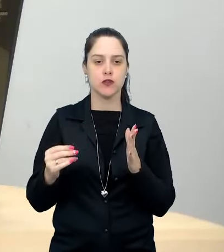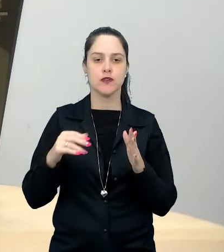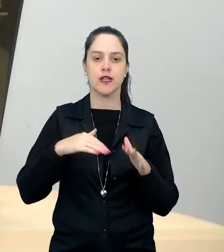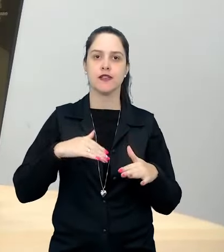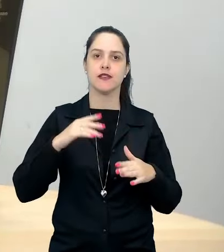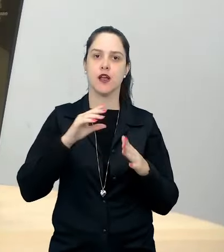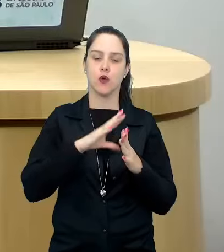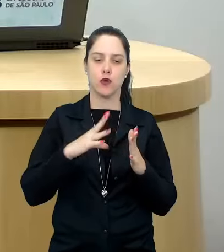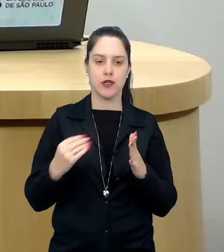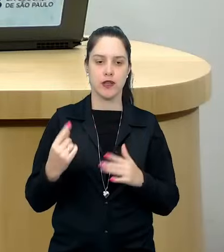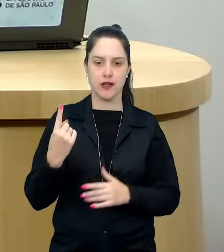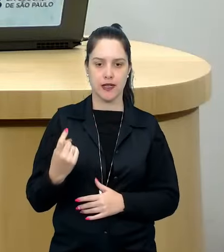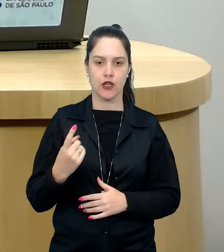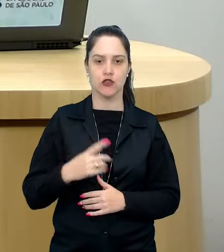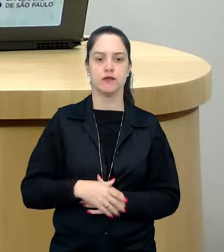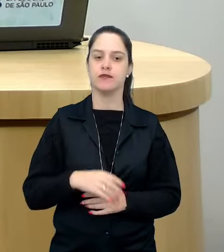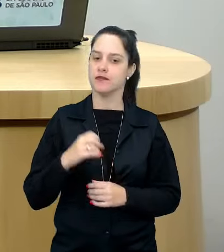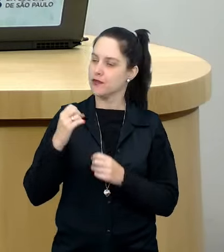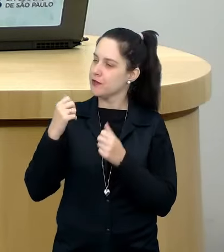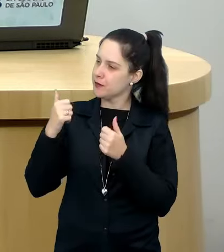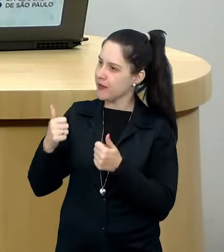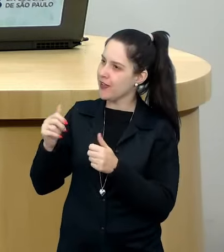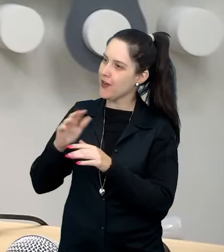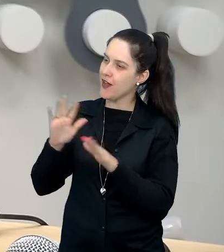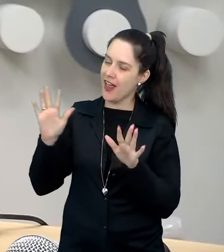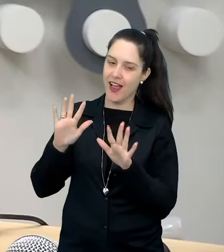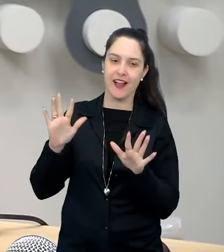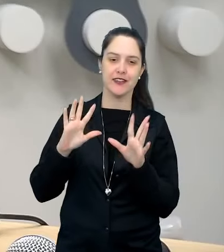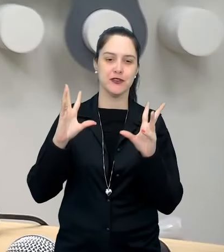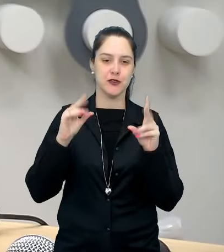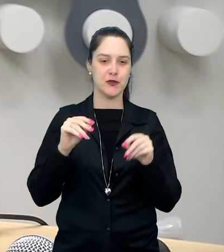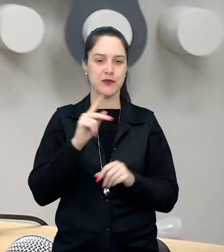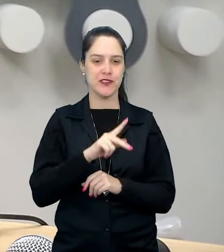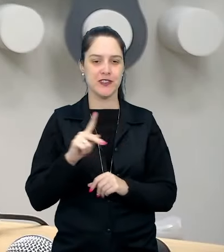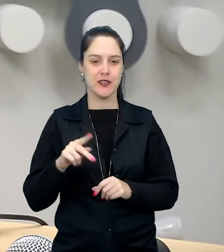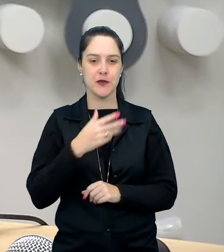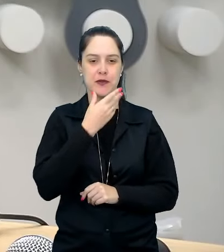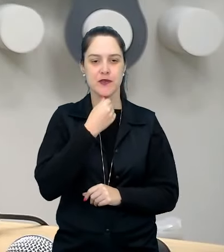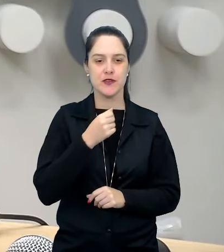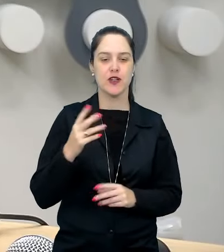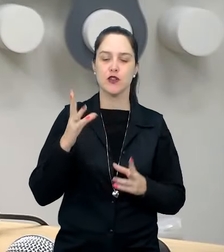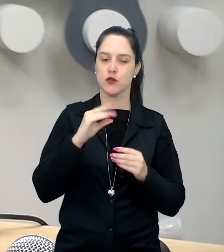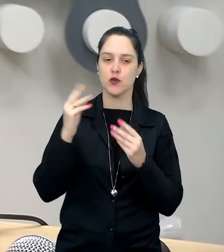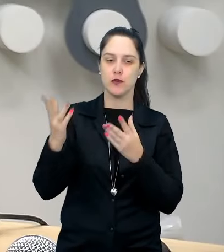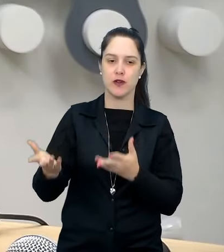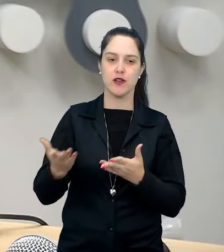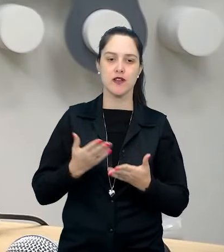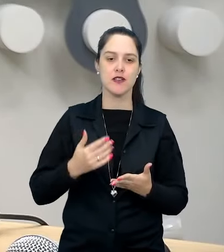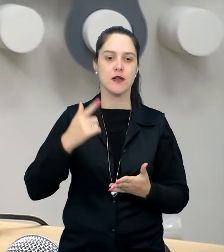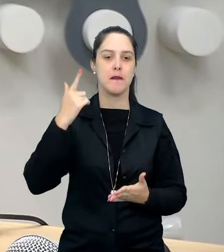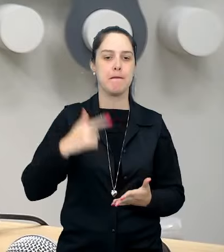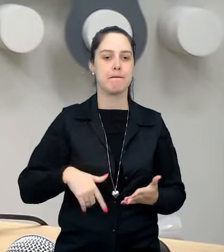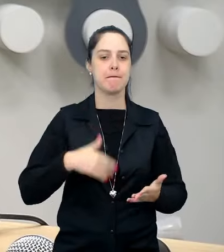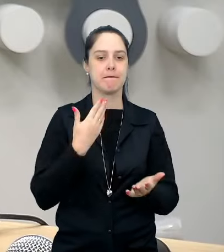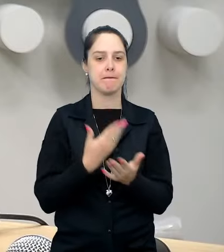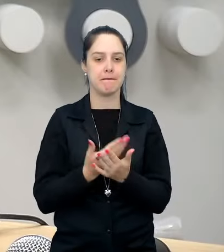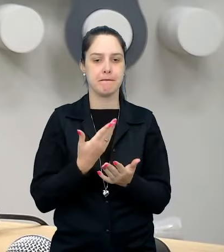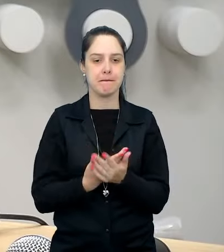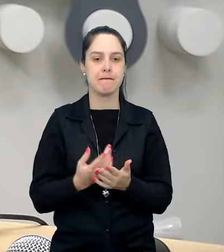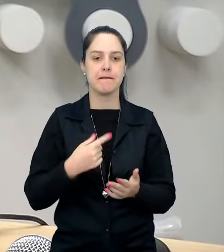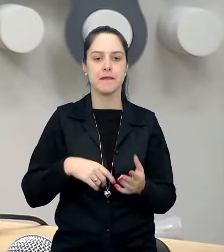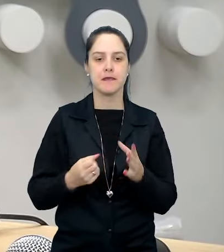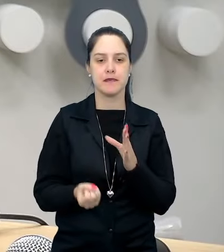tá certo? Paula? Olá, Isis. Olá, professores e professoras. Sejam bem-vindos a mais esse nosso momento de estudos e